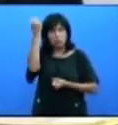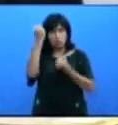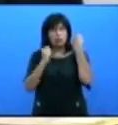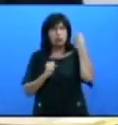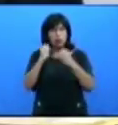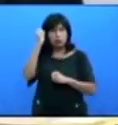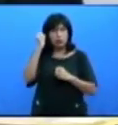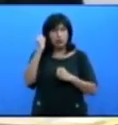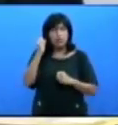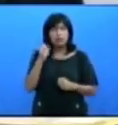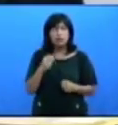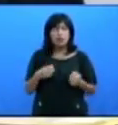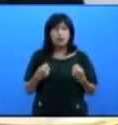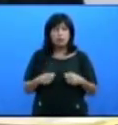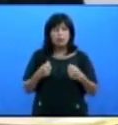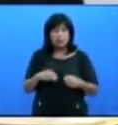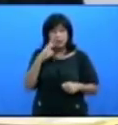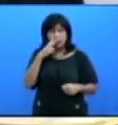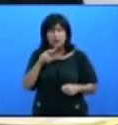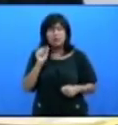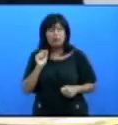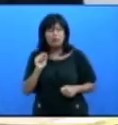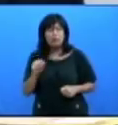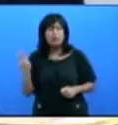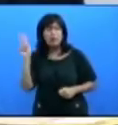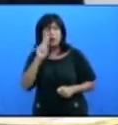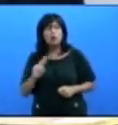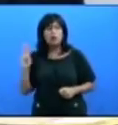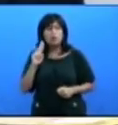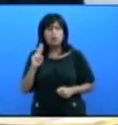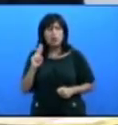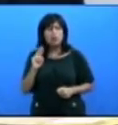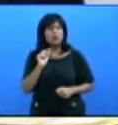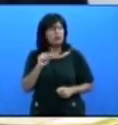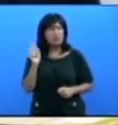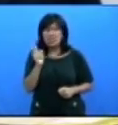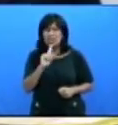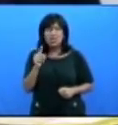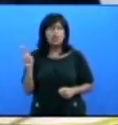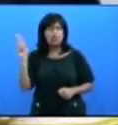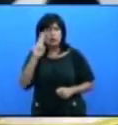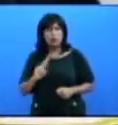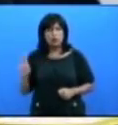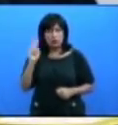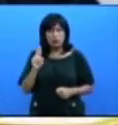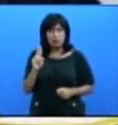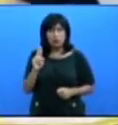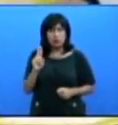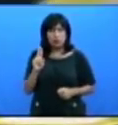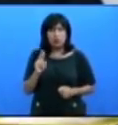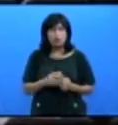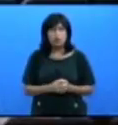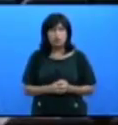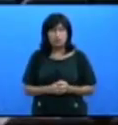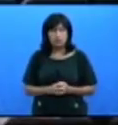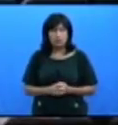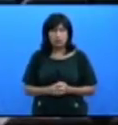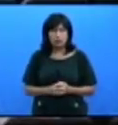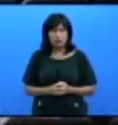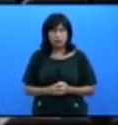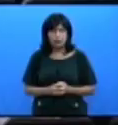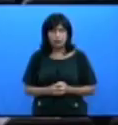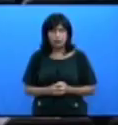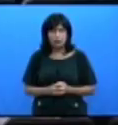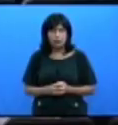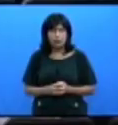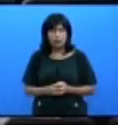não pelo município. Artigo 2º. Esta resolução entra em vigor na data de sua publicação.